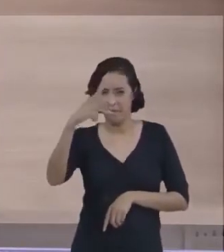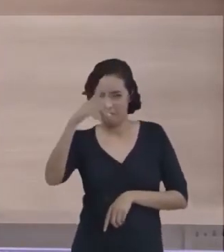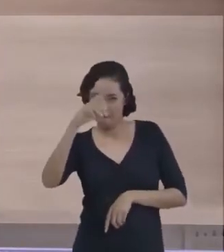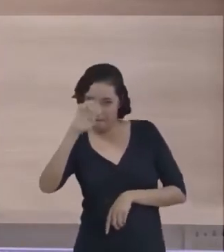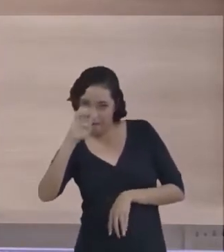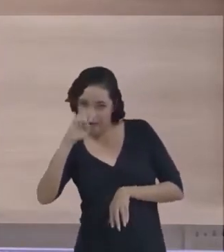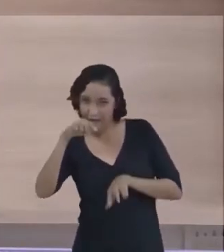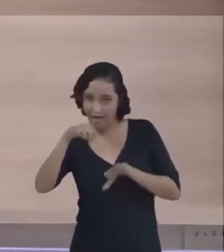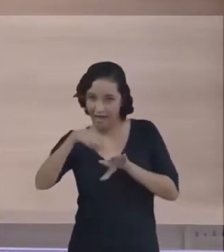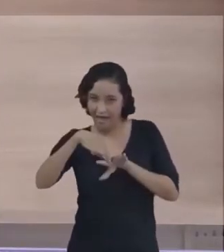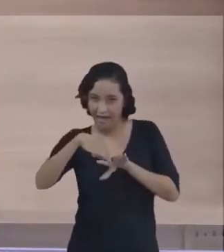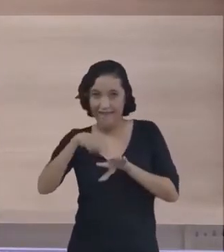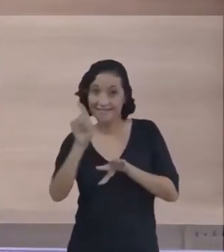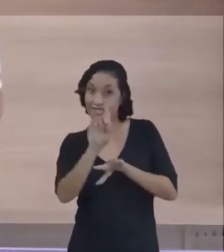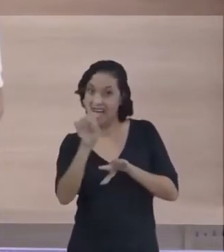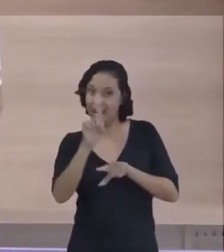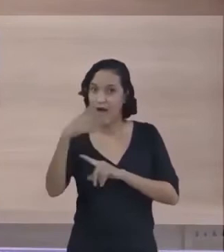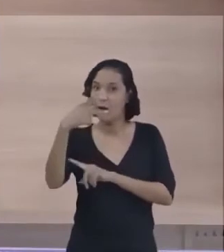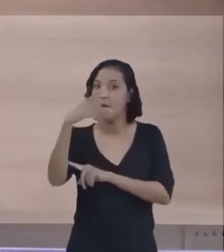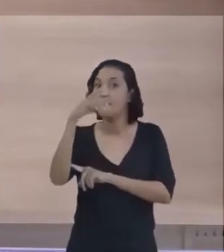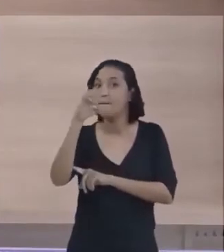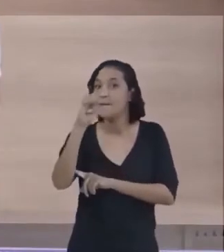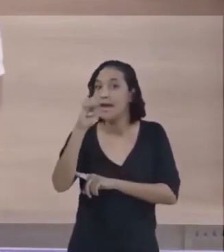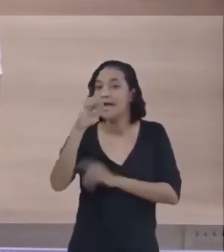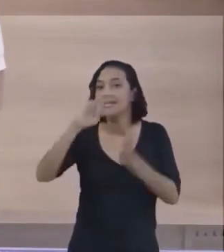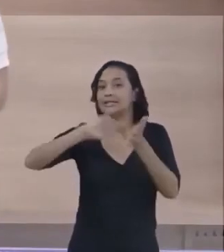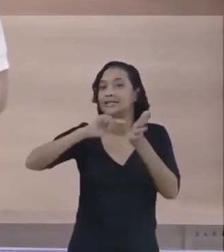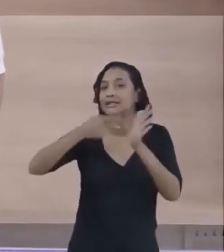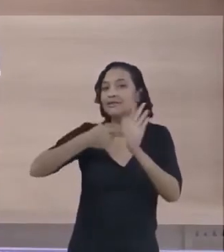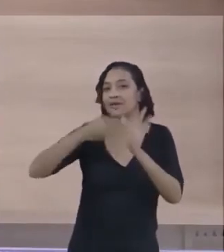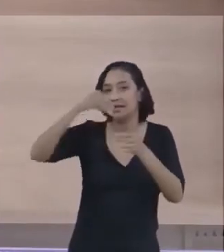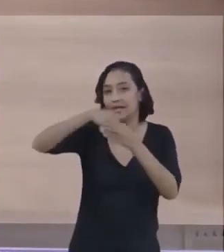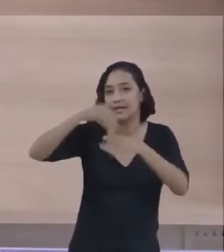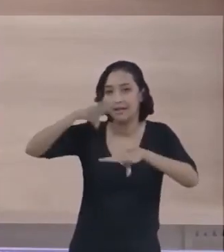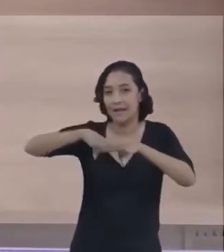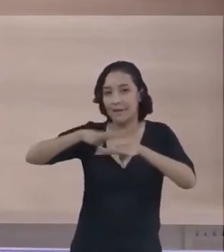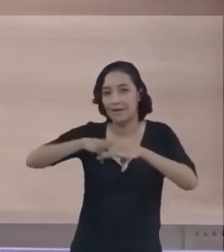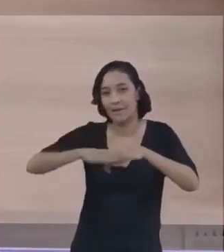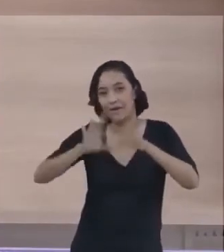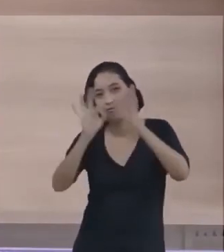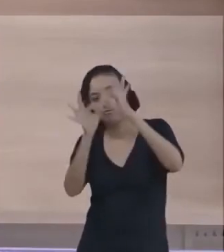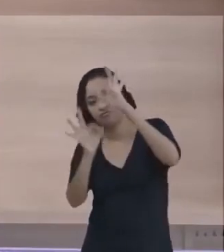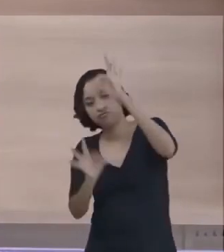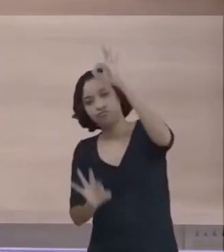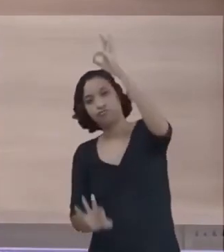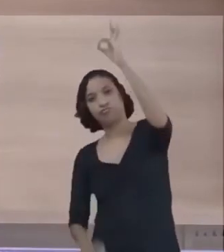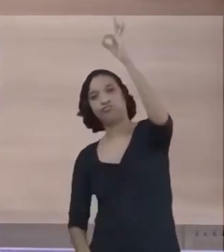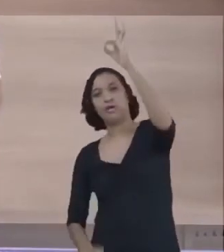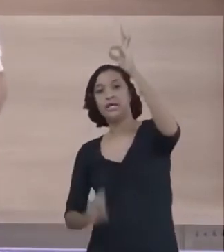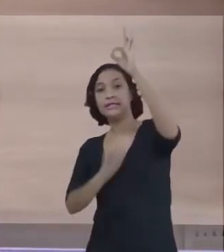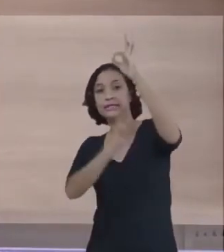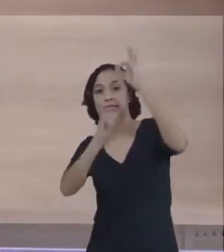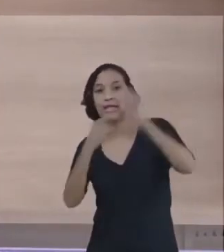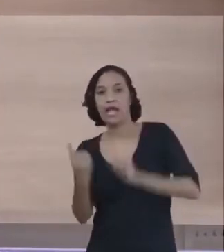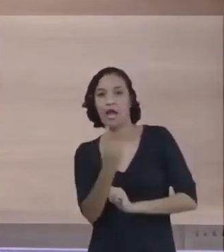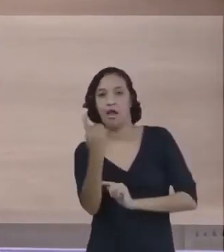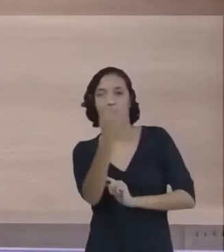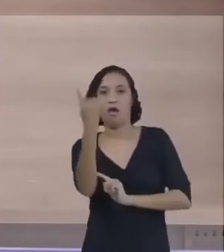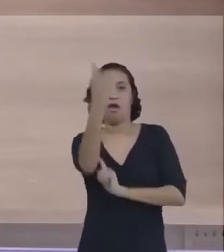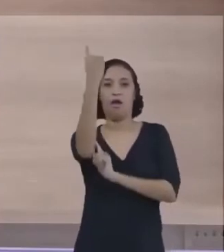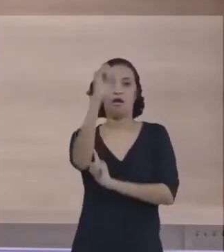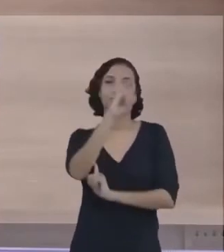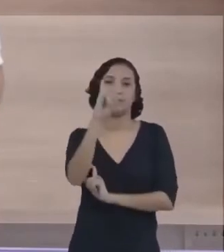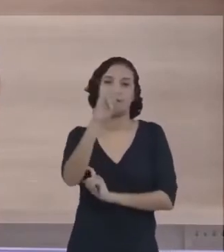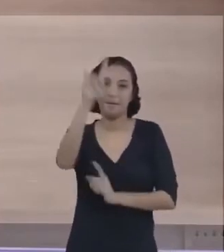tantos pés, esse balão subiu a tantos pés, né? Tem tantos pés de altura. Passo, quantos passos